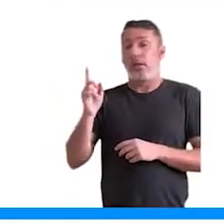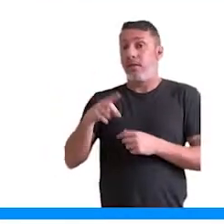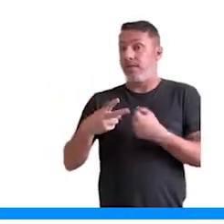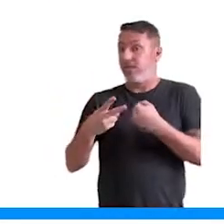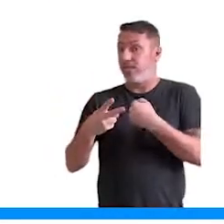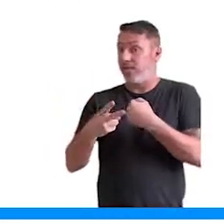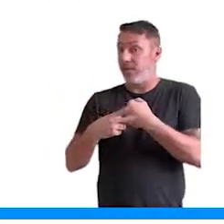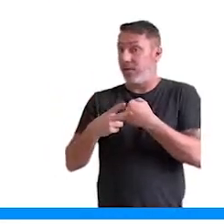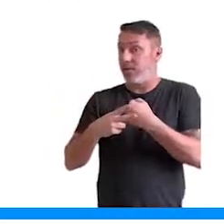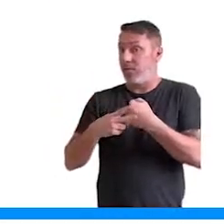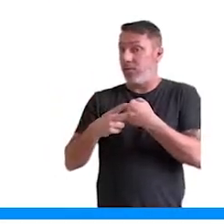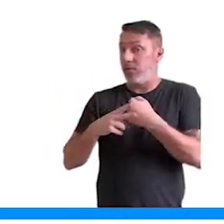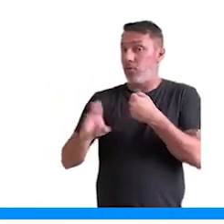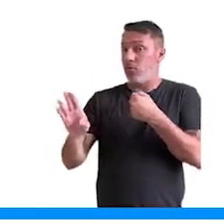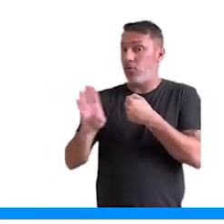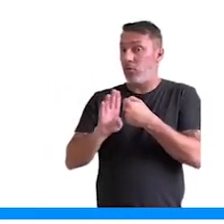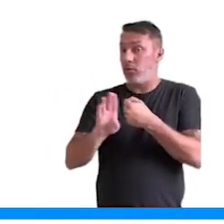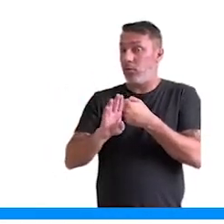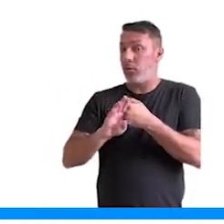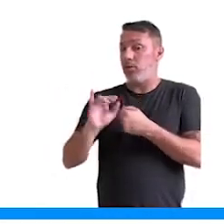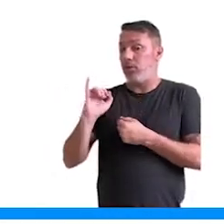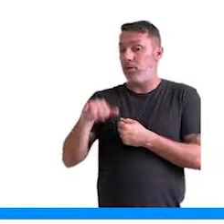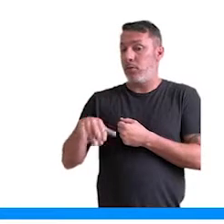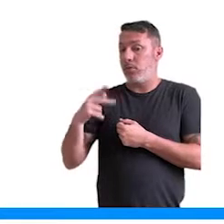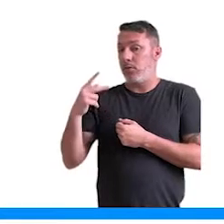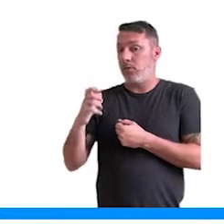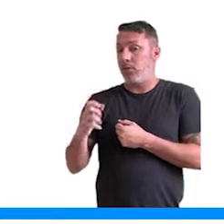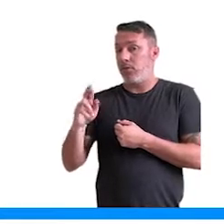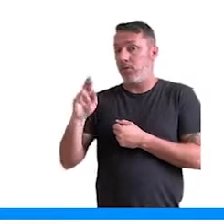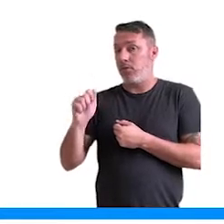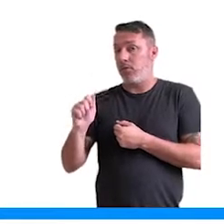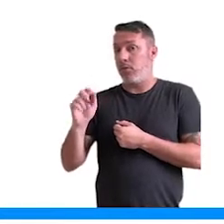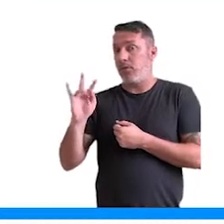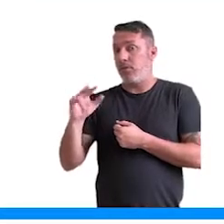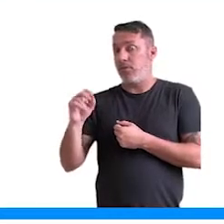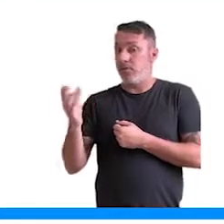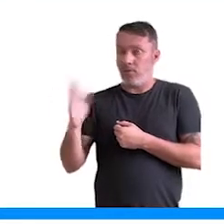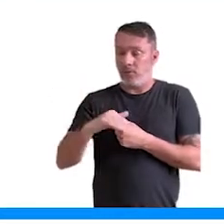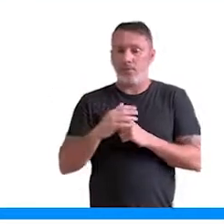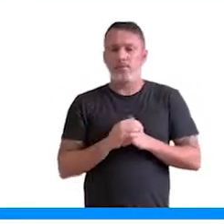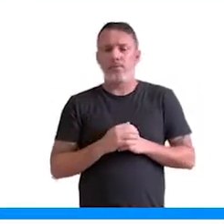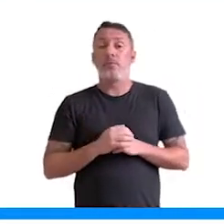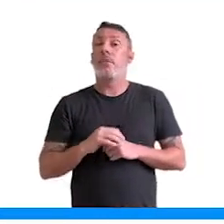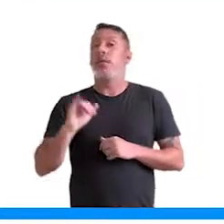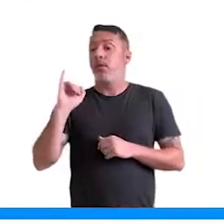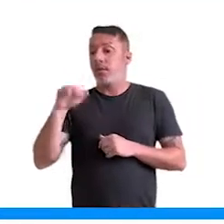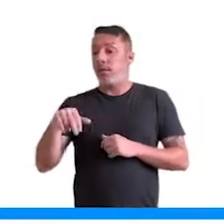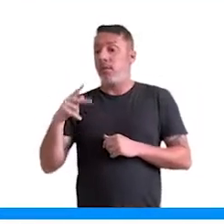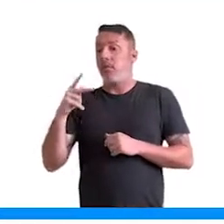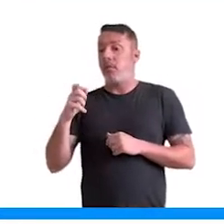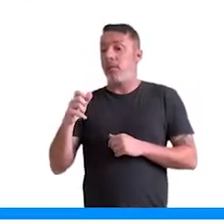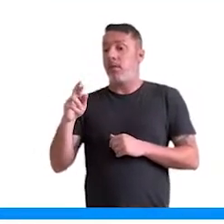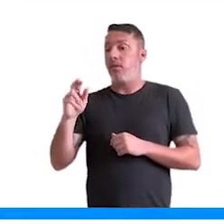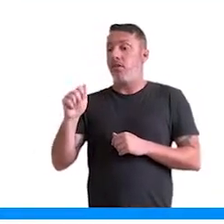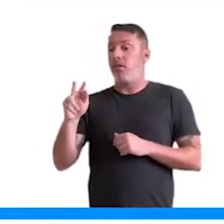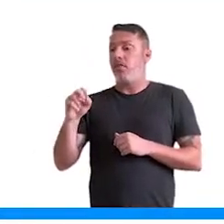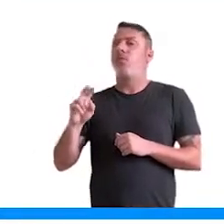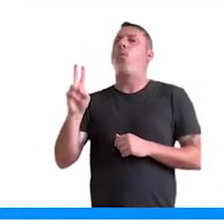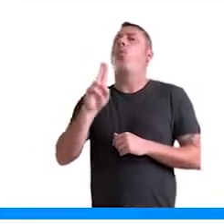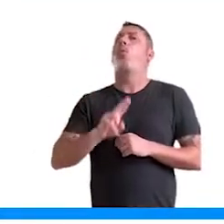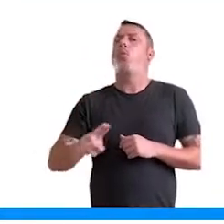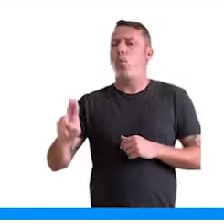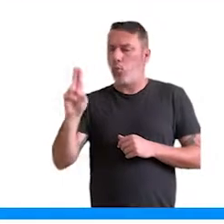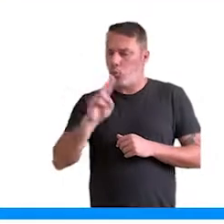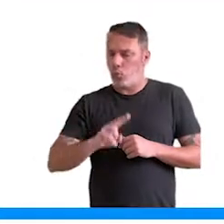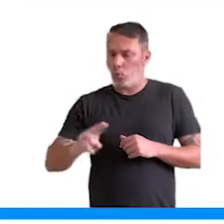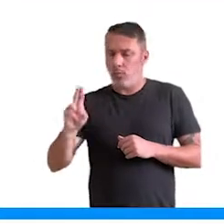os verbinhos no subjuntivo e imperativo. Bueno, imperativo é muito usado nos